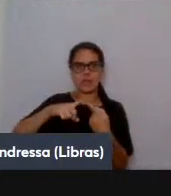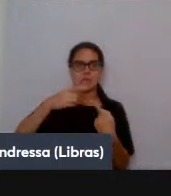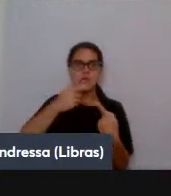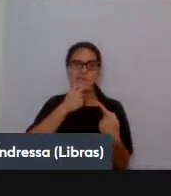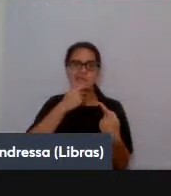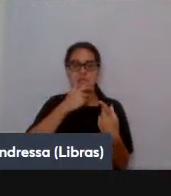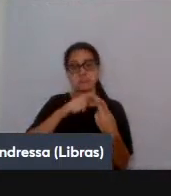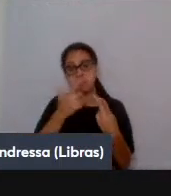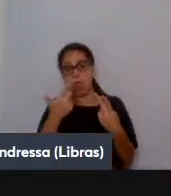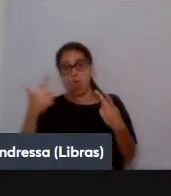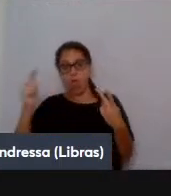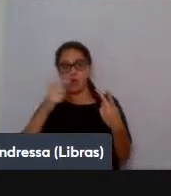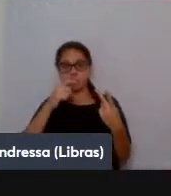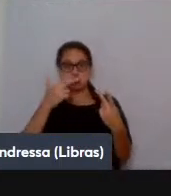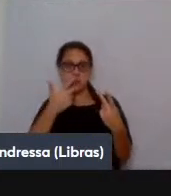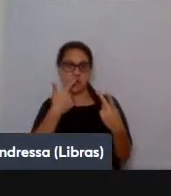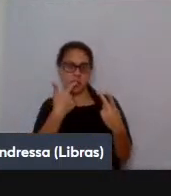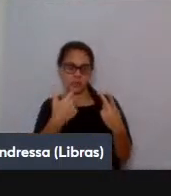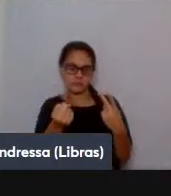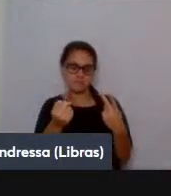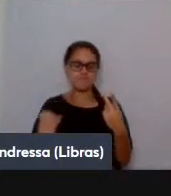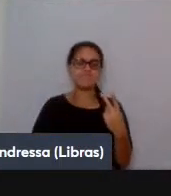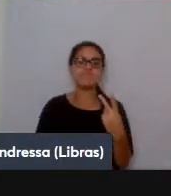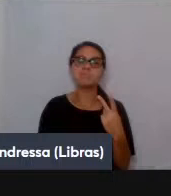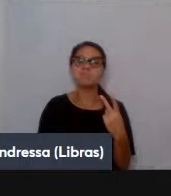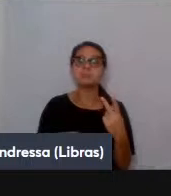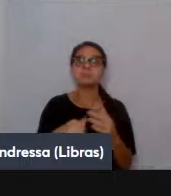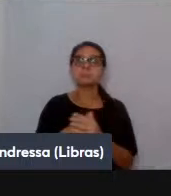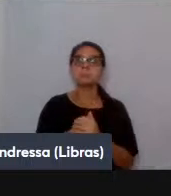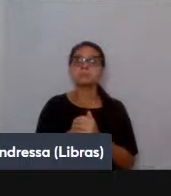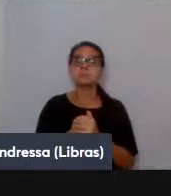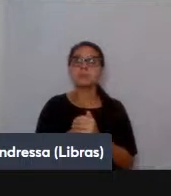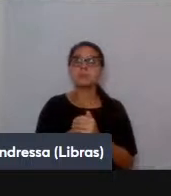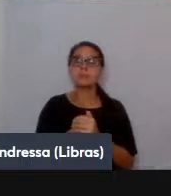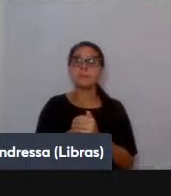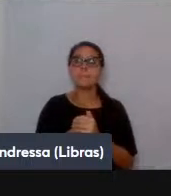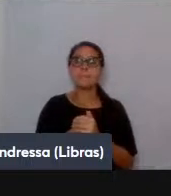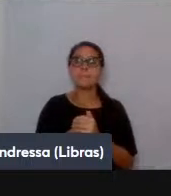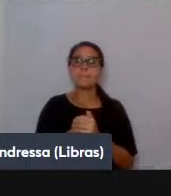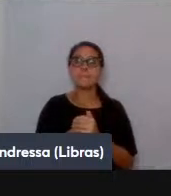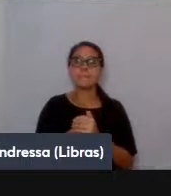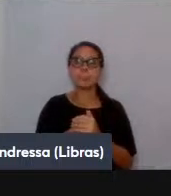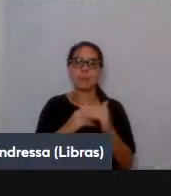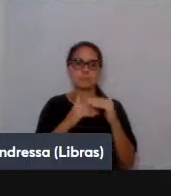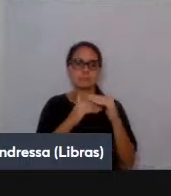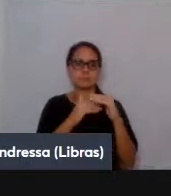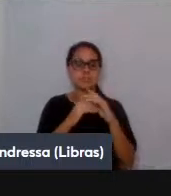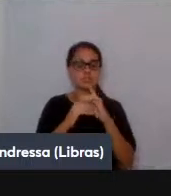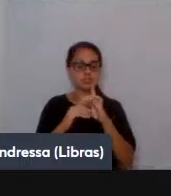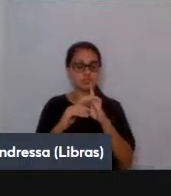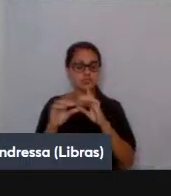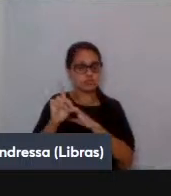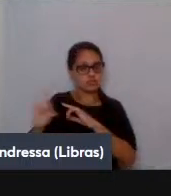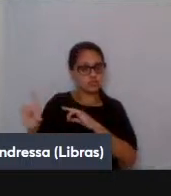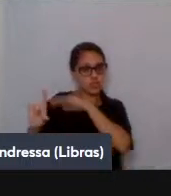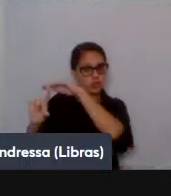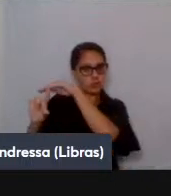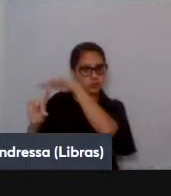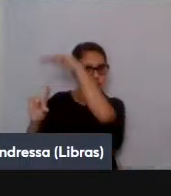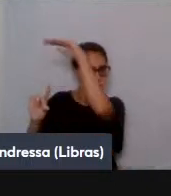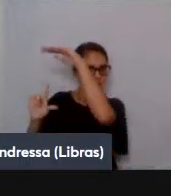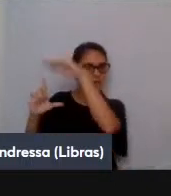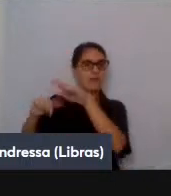e outras. E o quadrante direito superior são os periódicos que